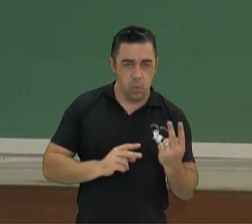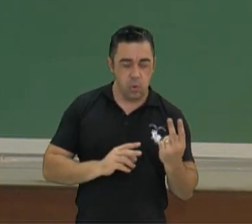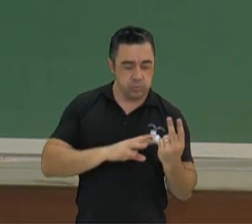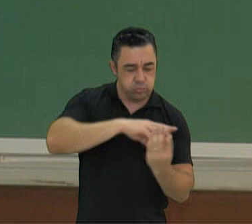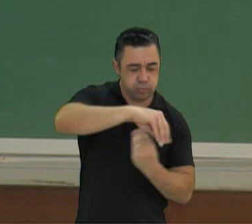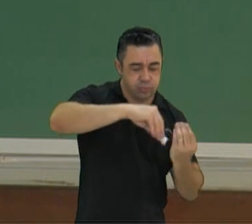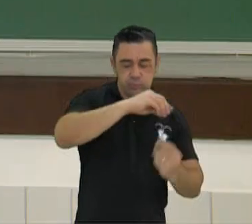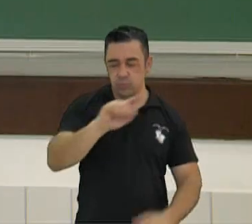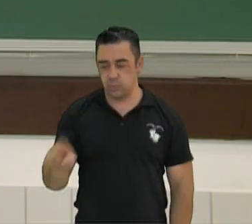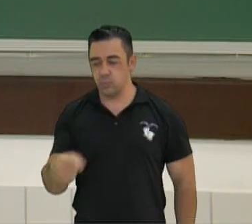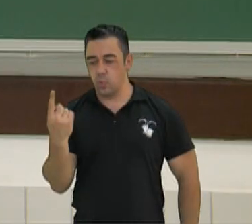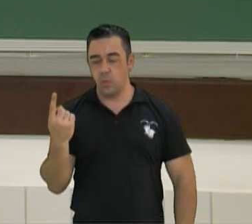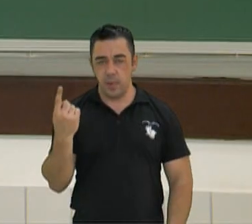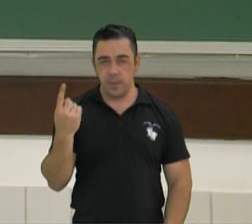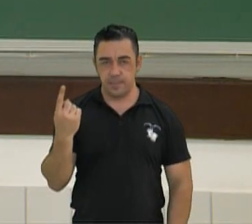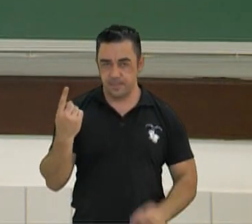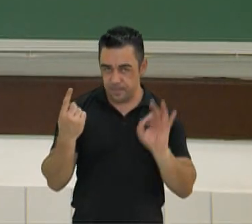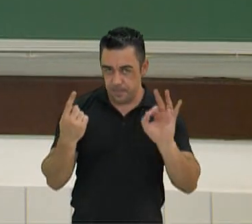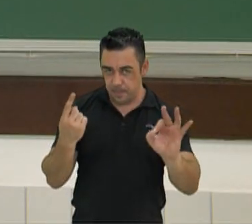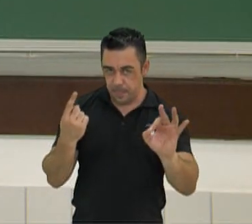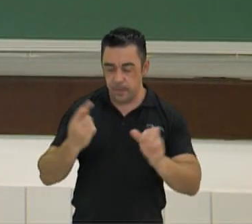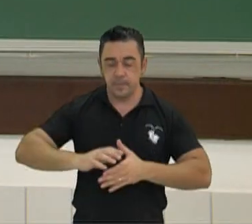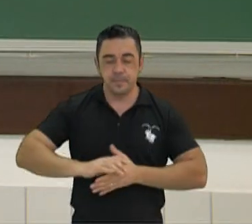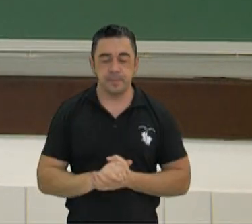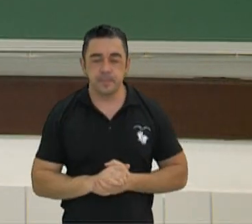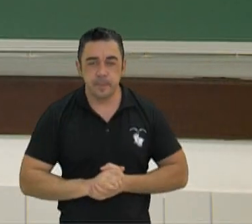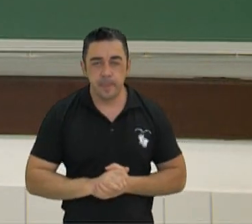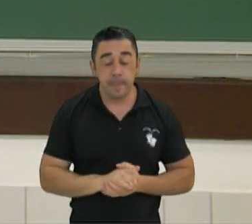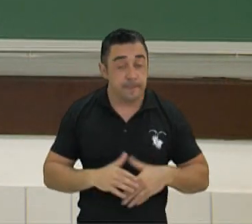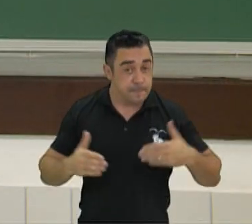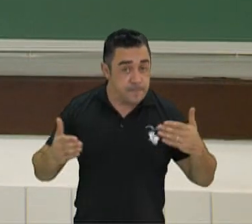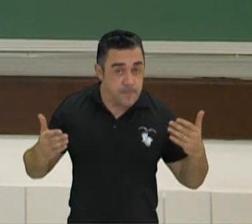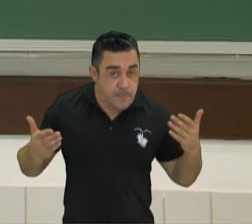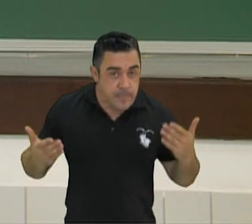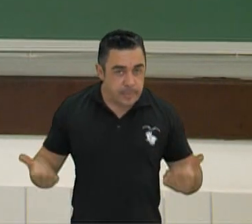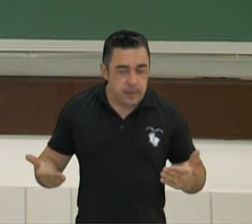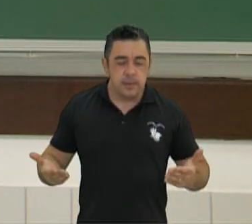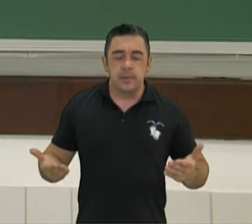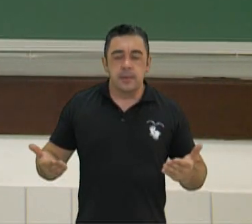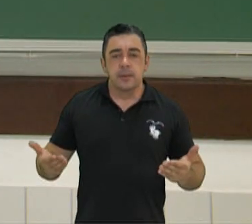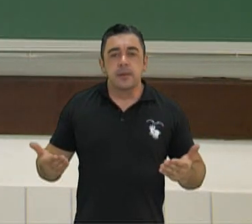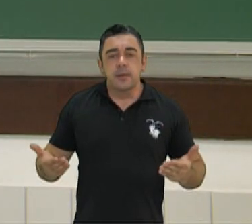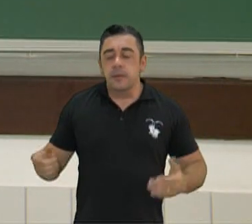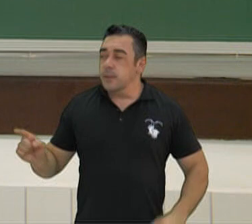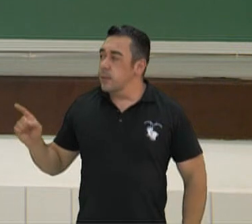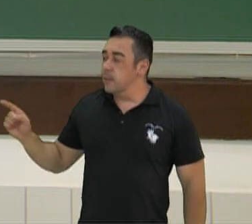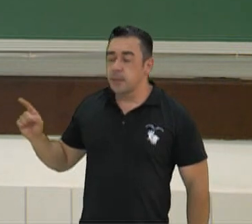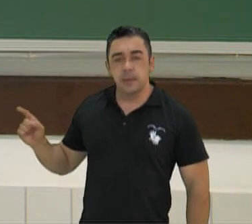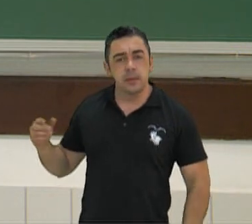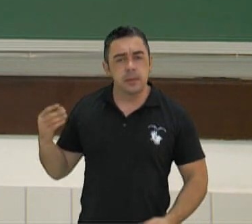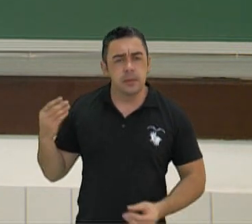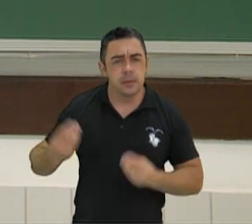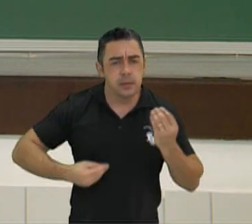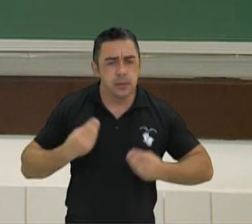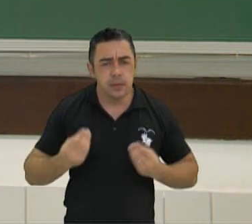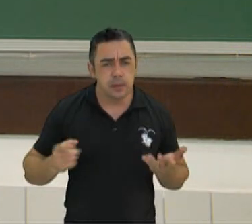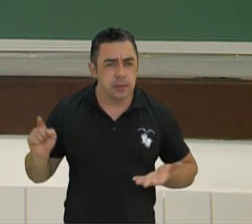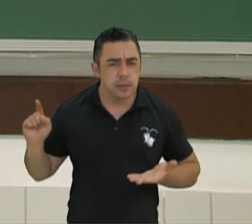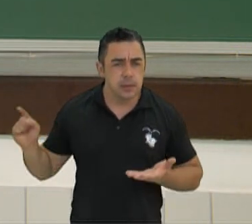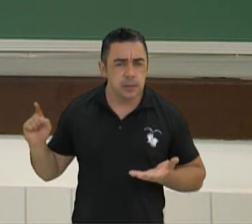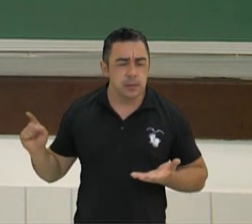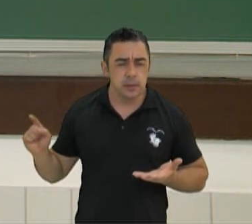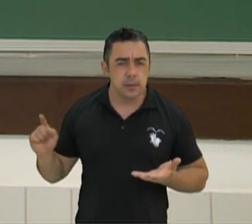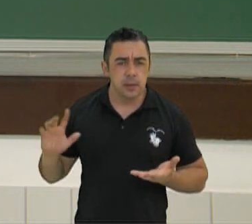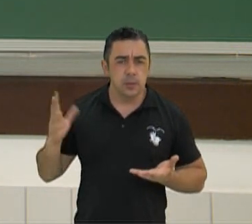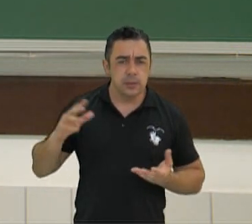para formar apenas uma, certo? Então, as condições para que